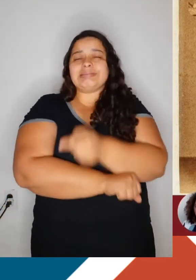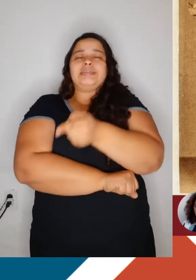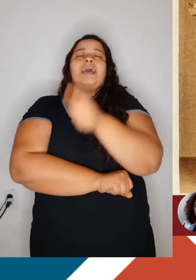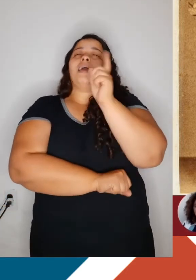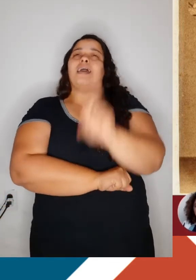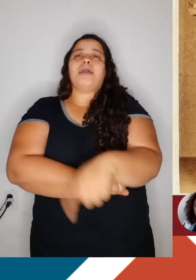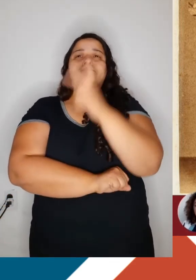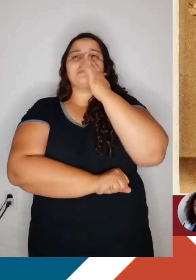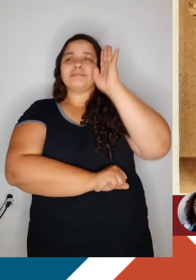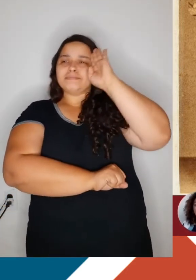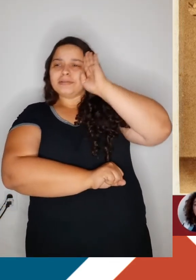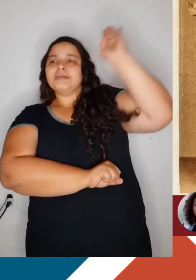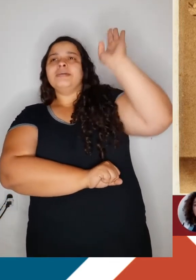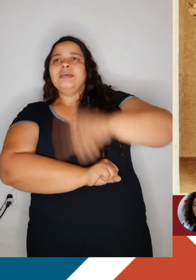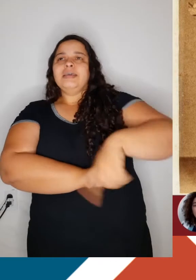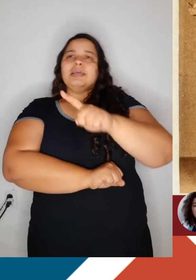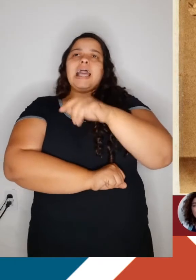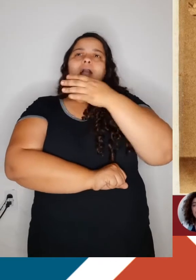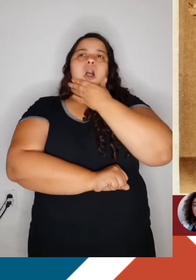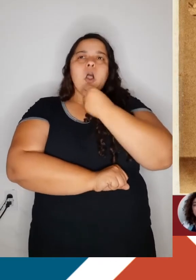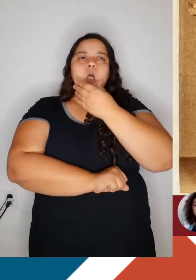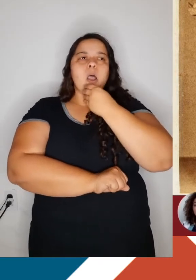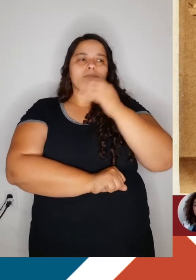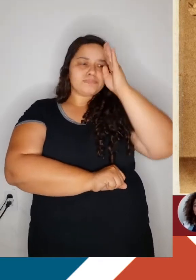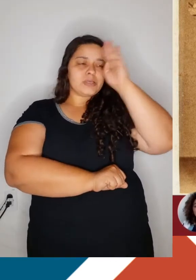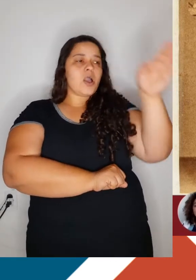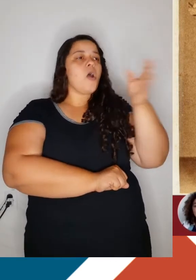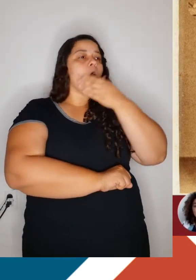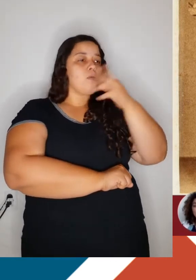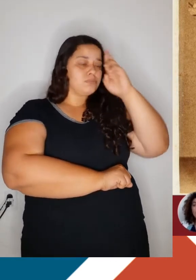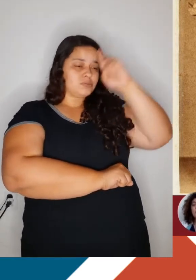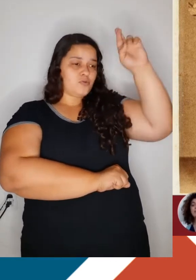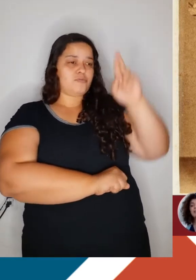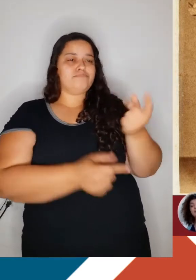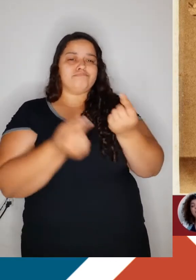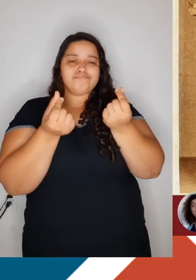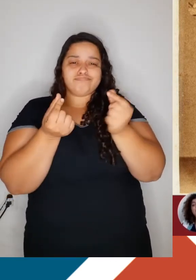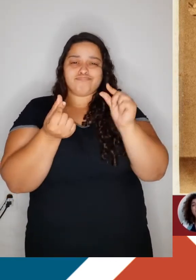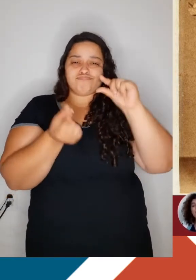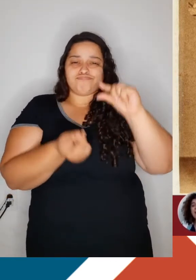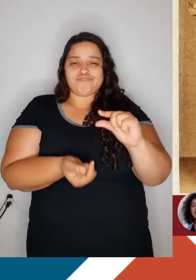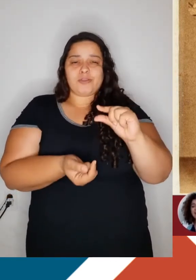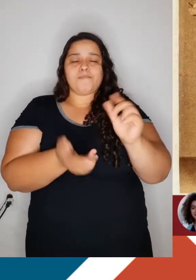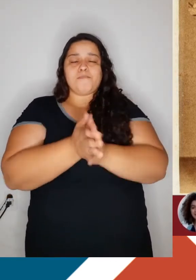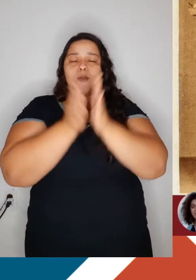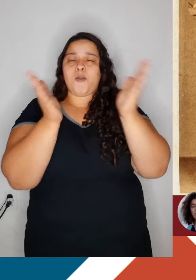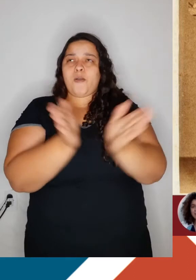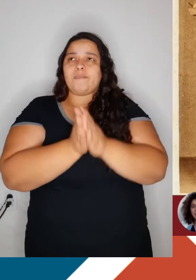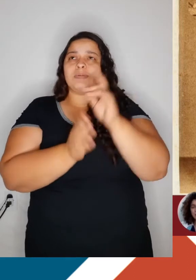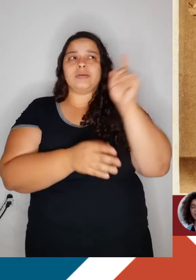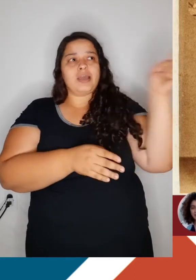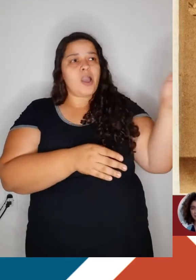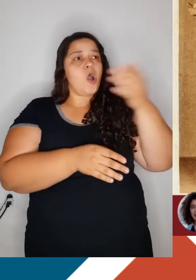obra escravizada era comum principalmente entre os senhores empobrecidos, pois além de conseguirem uma renda